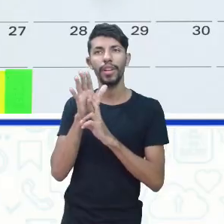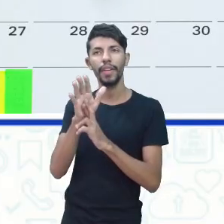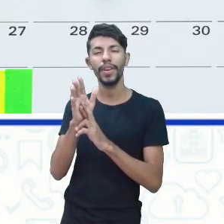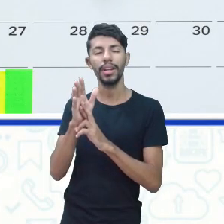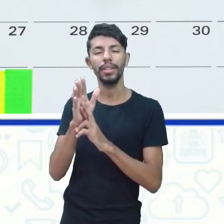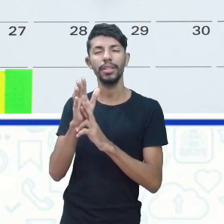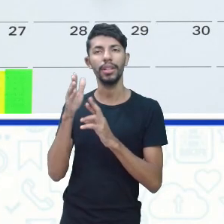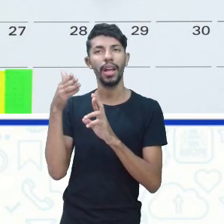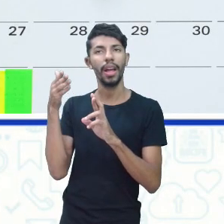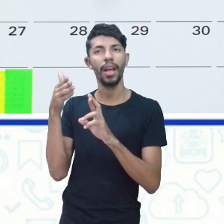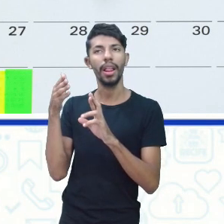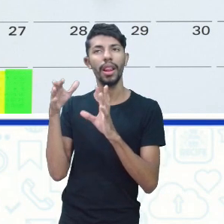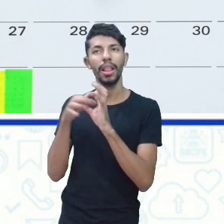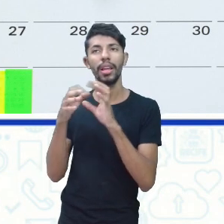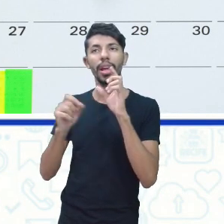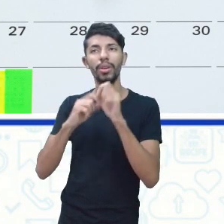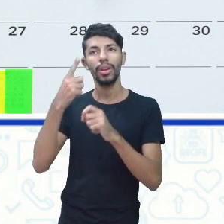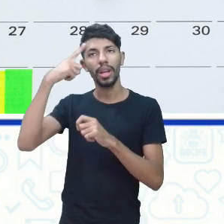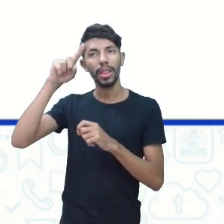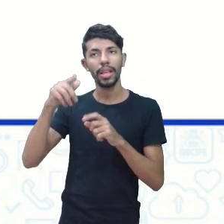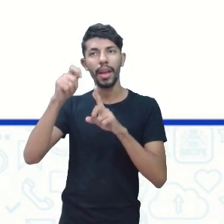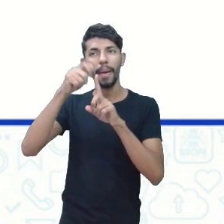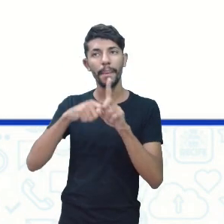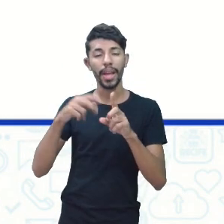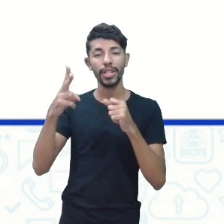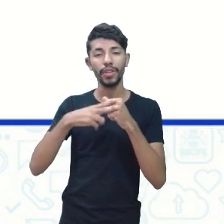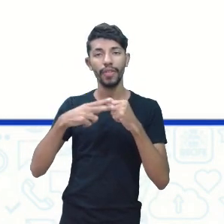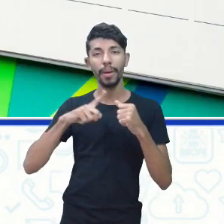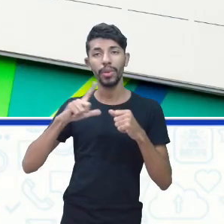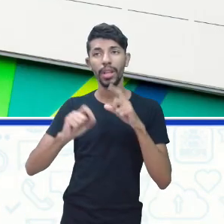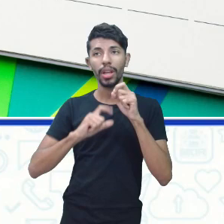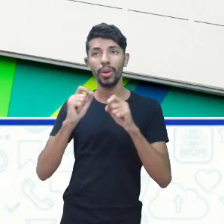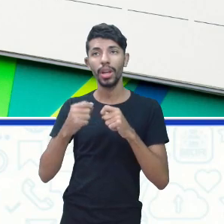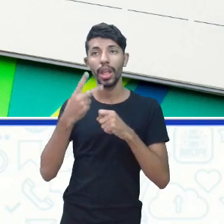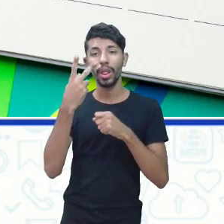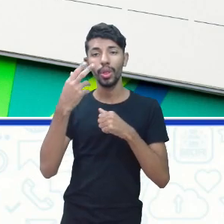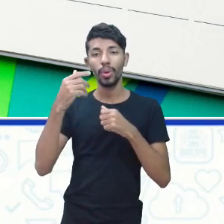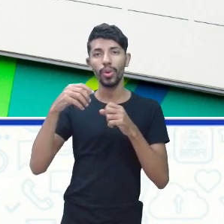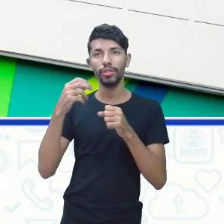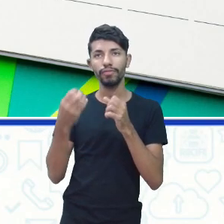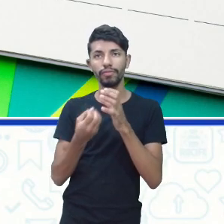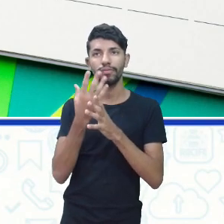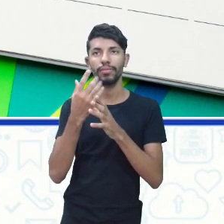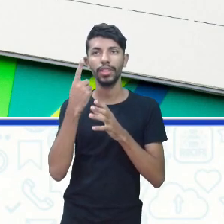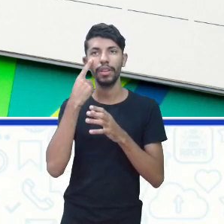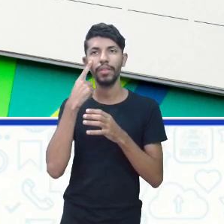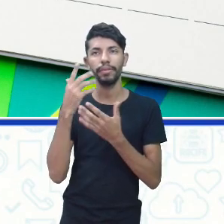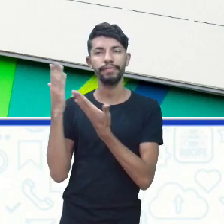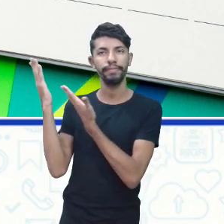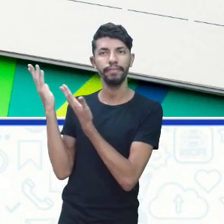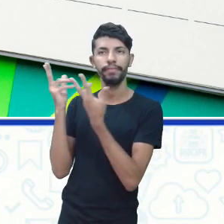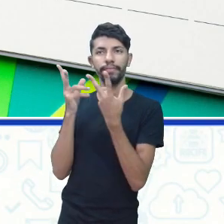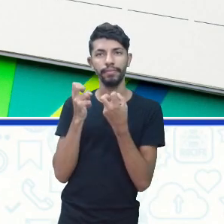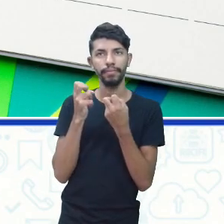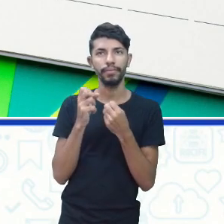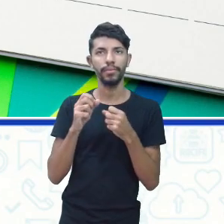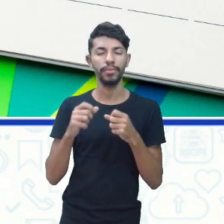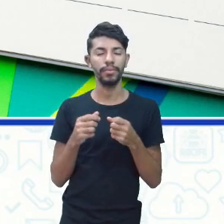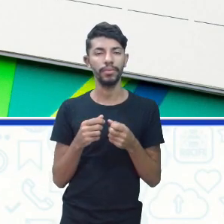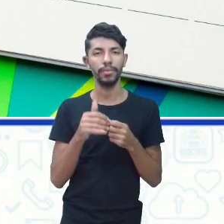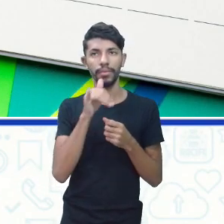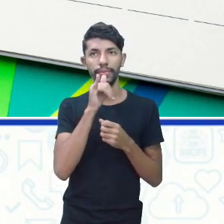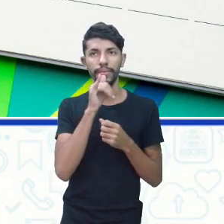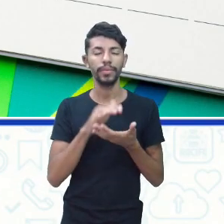duas construções, tá? Então, vamos ver? Vamos observar agora. Então, vejam só. Hoje é